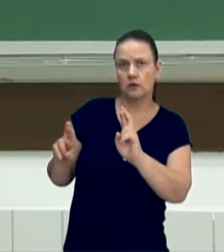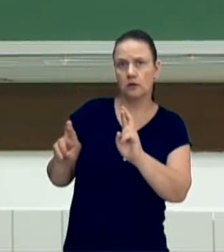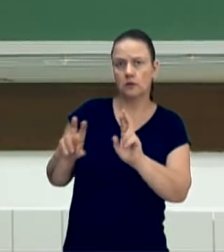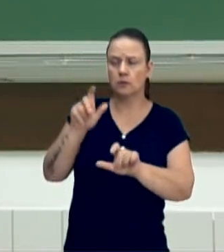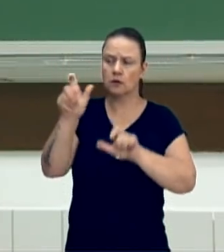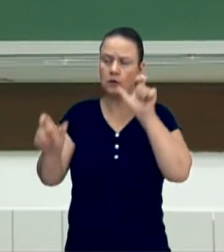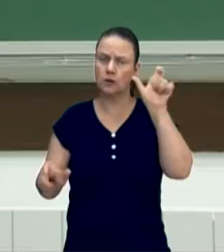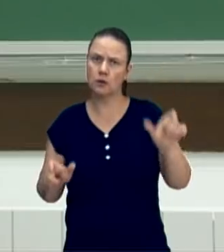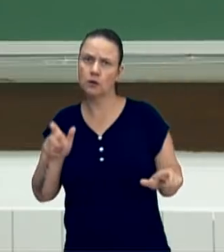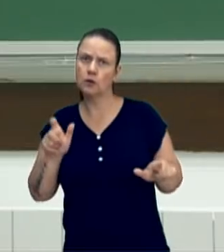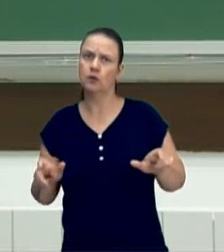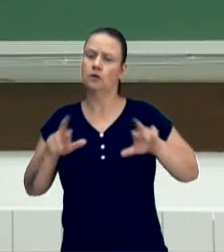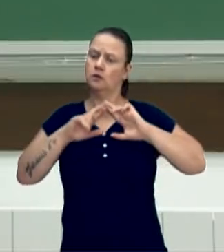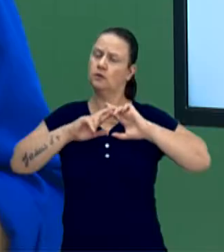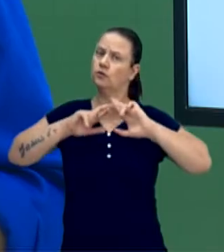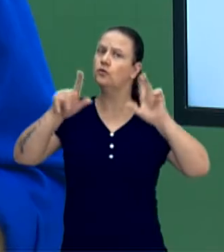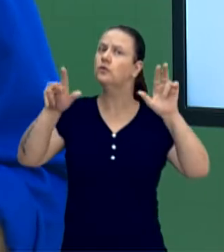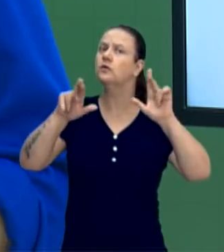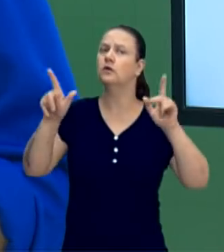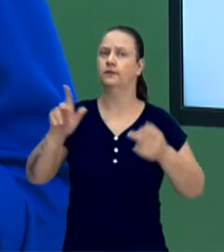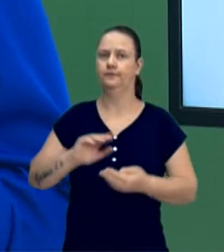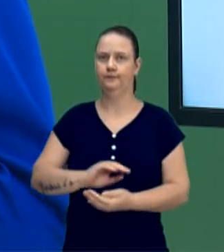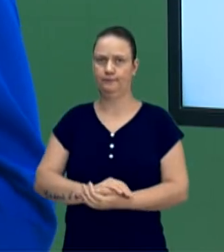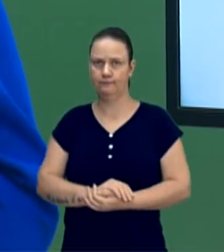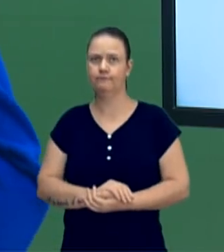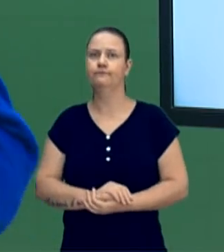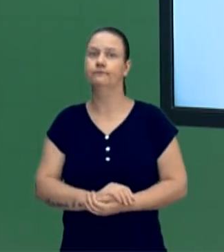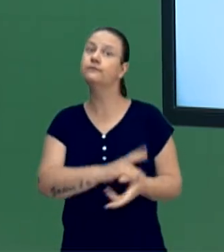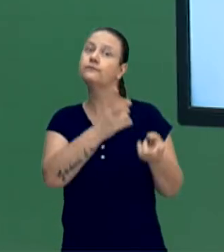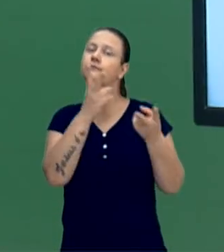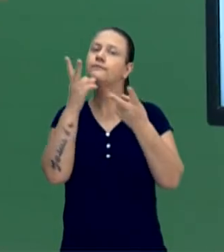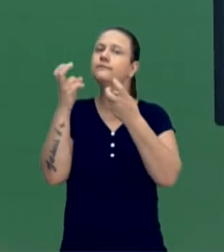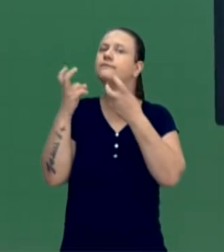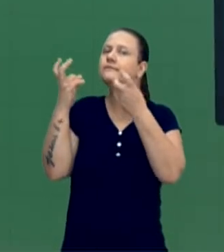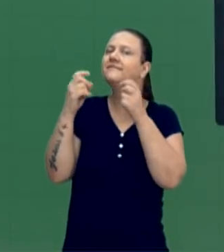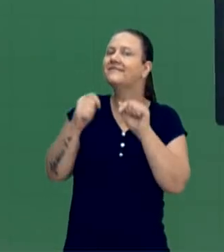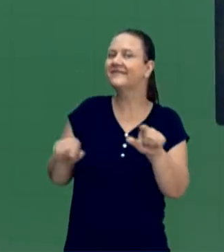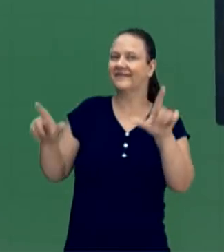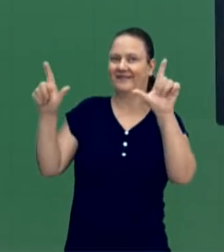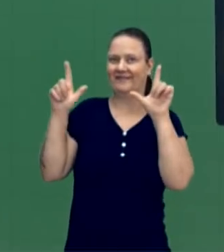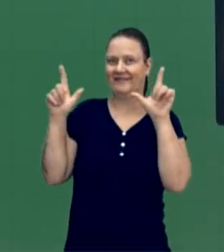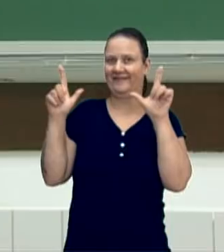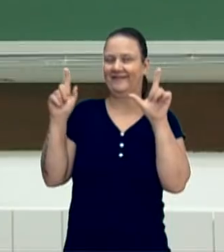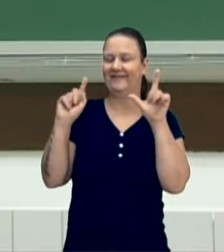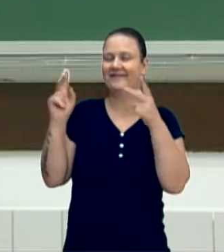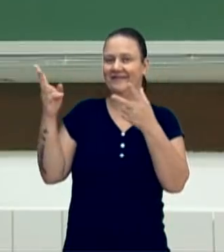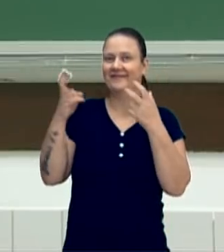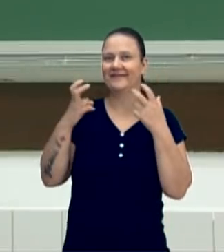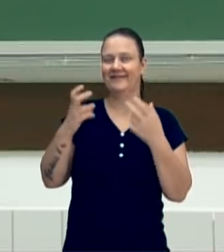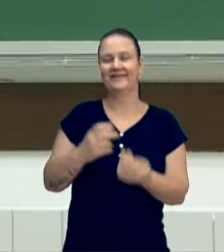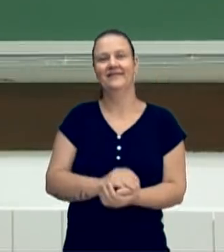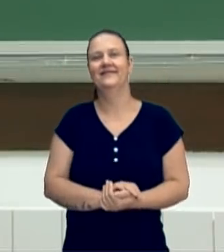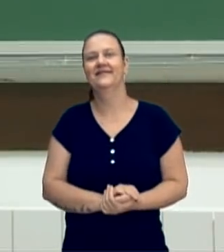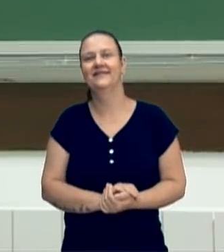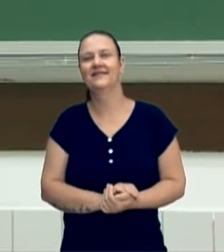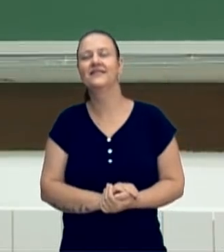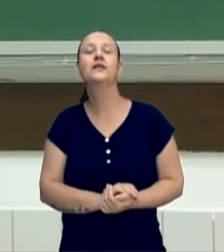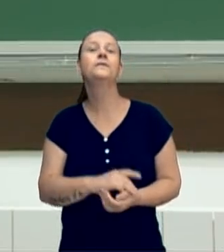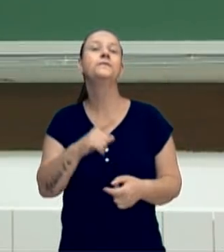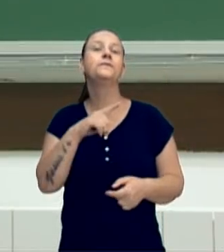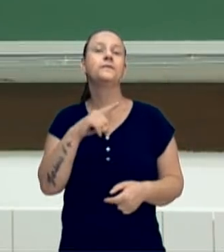sobre respeitar as diferenças. Observe aqui o nosso desenho aqui. Olhe que